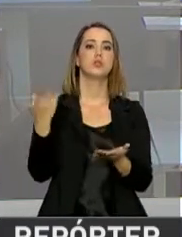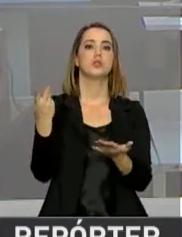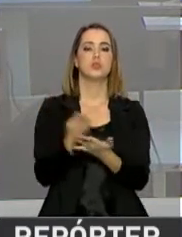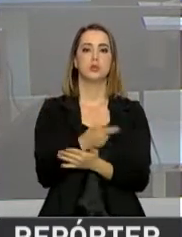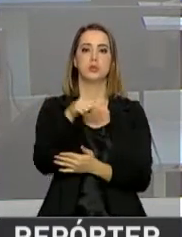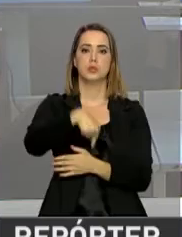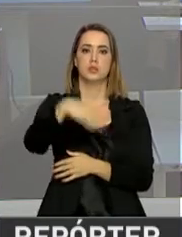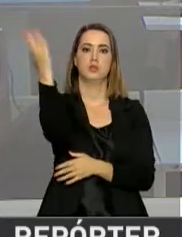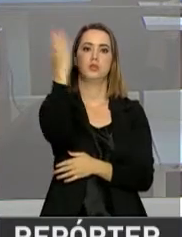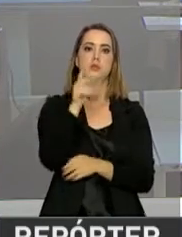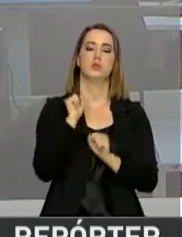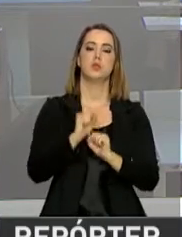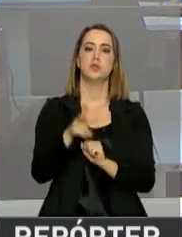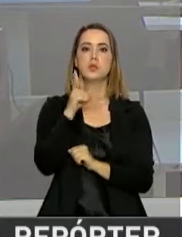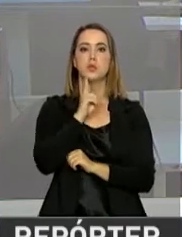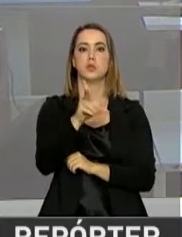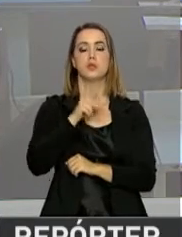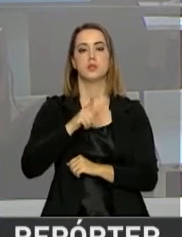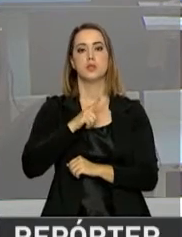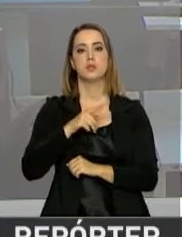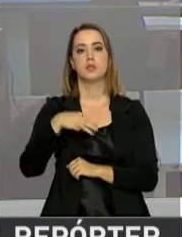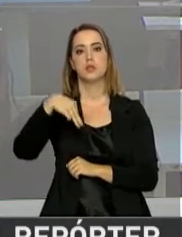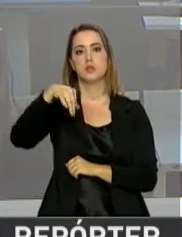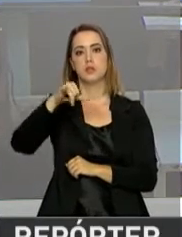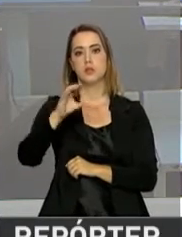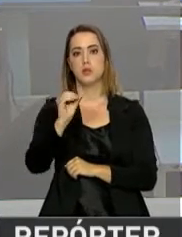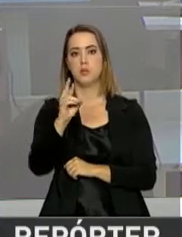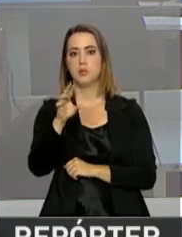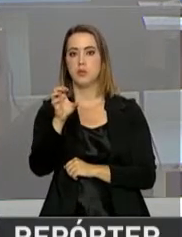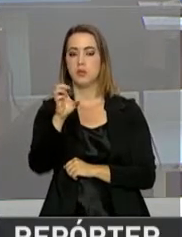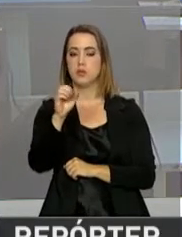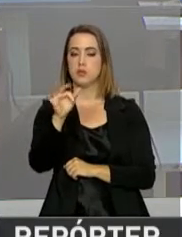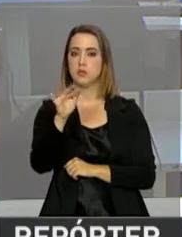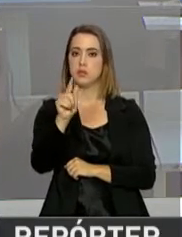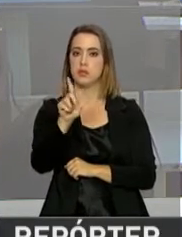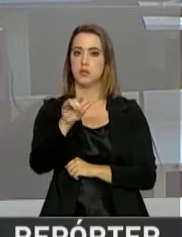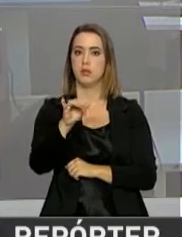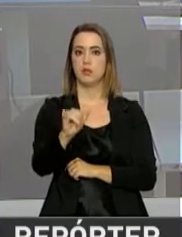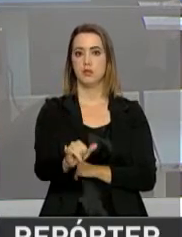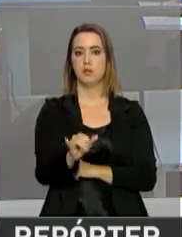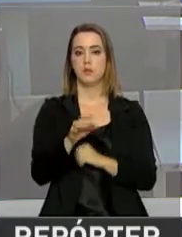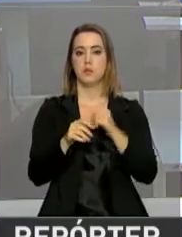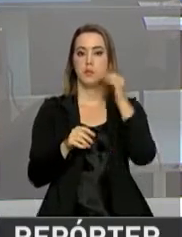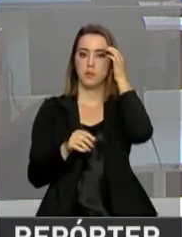levar ao diagnóstico de microcefalia. Apesar da rescisão